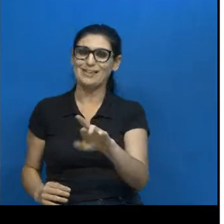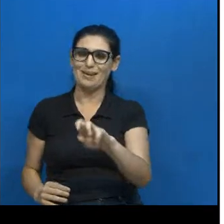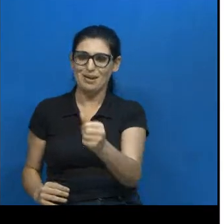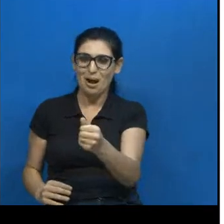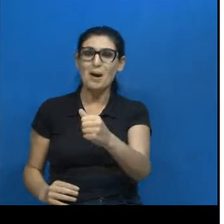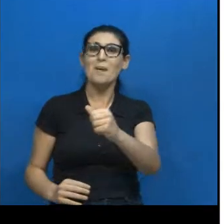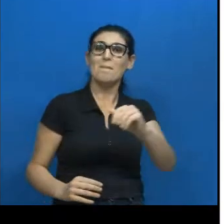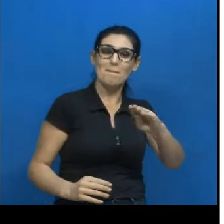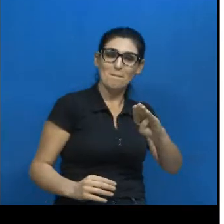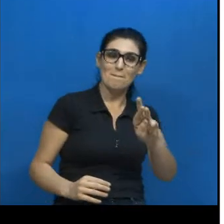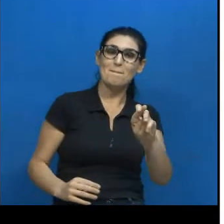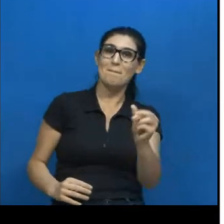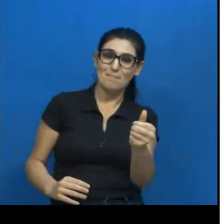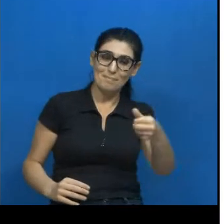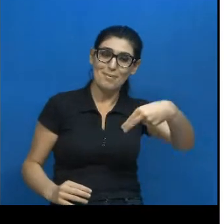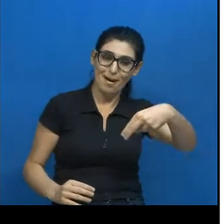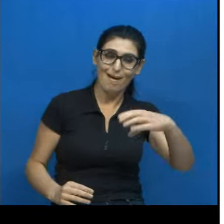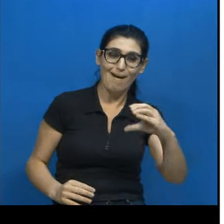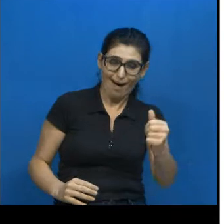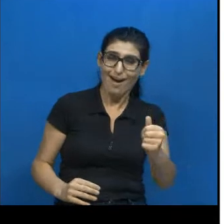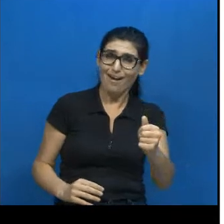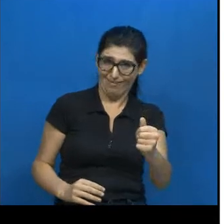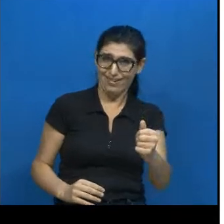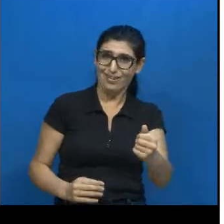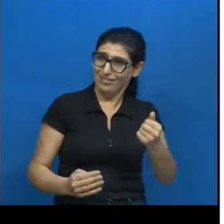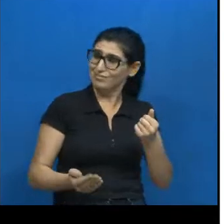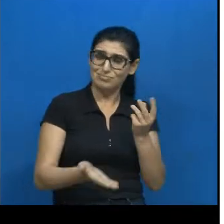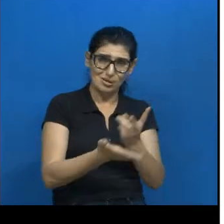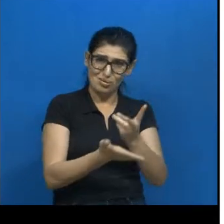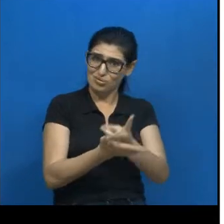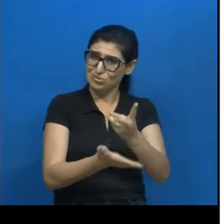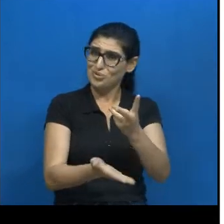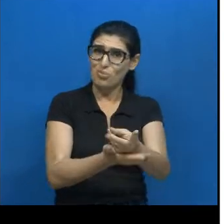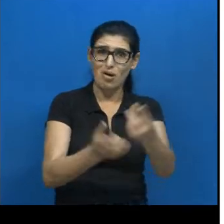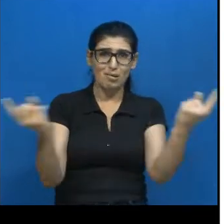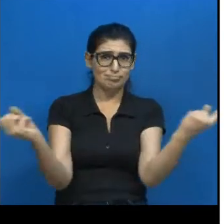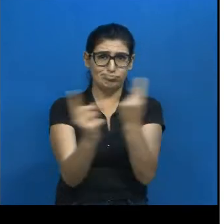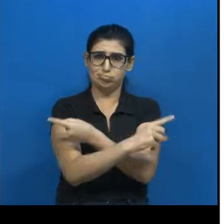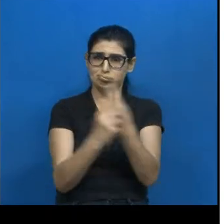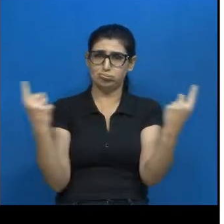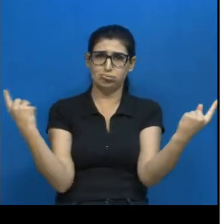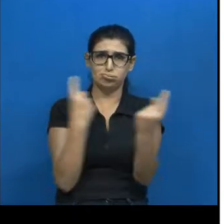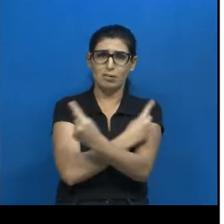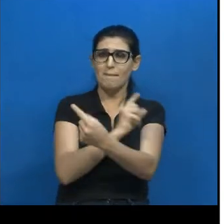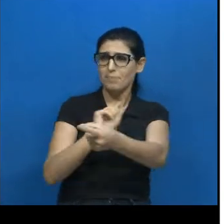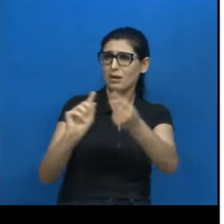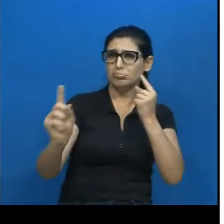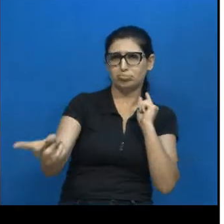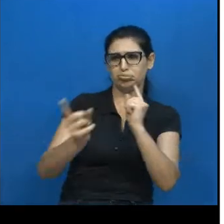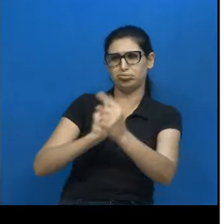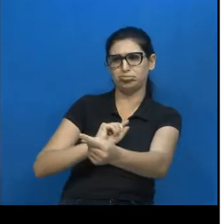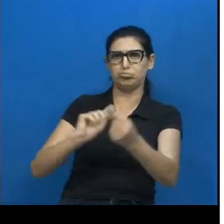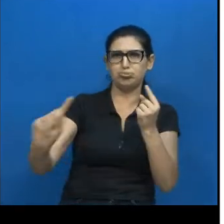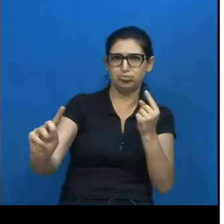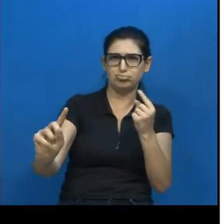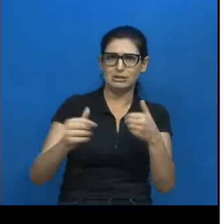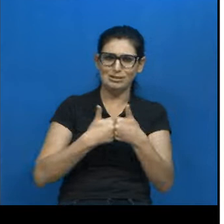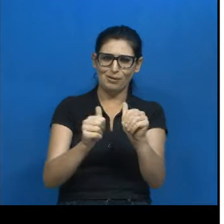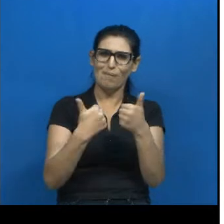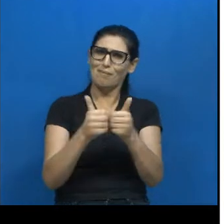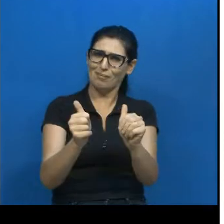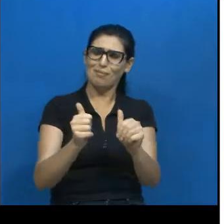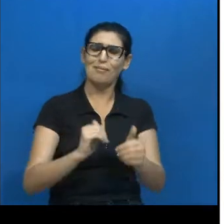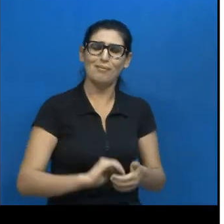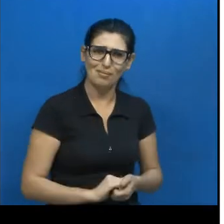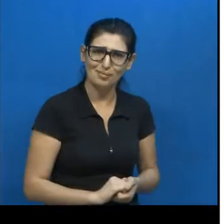fusão. Continua o atendimento, continua a grade lá que os caras têm. Então, o passageiro, ele continua o atendimento, não